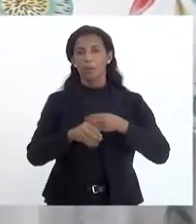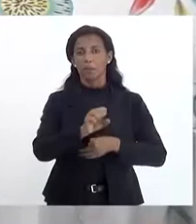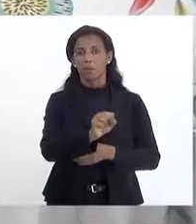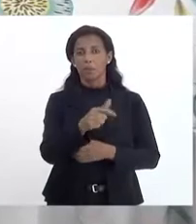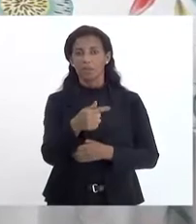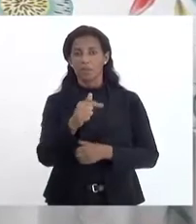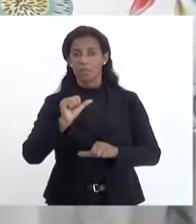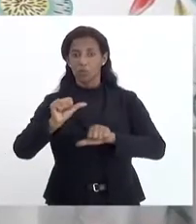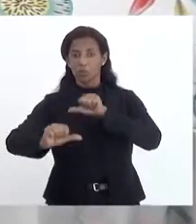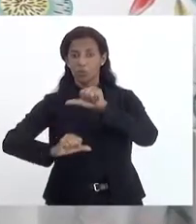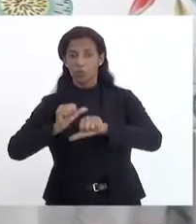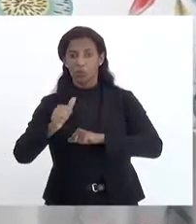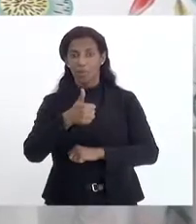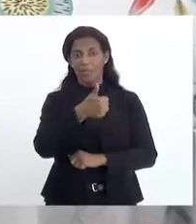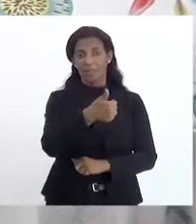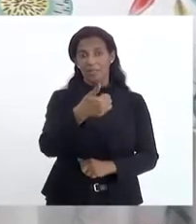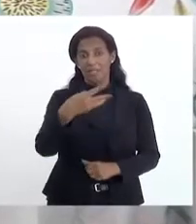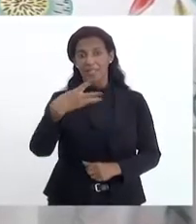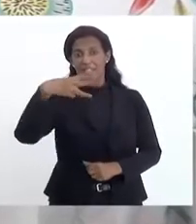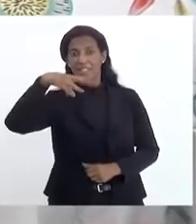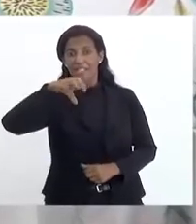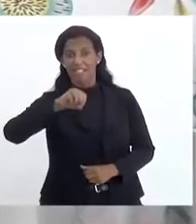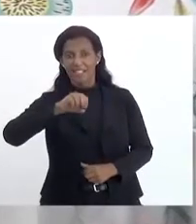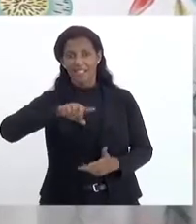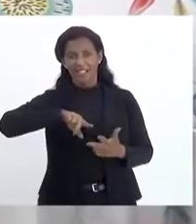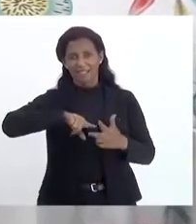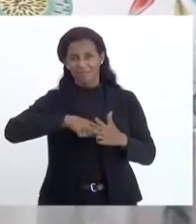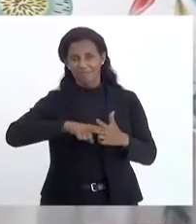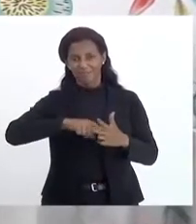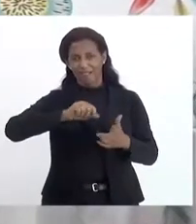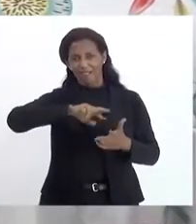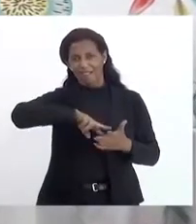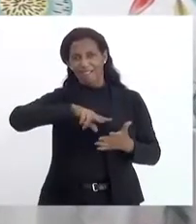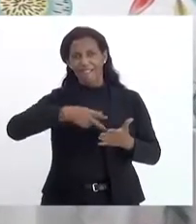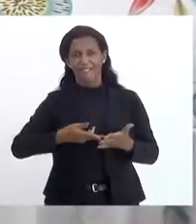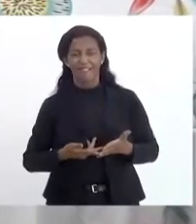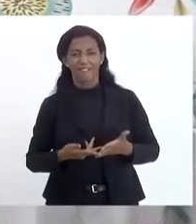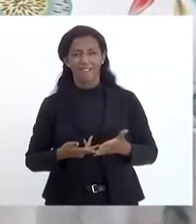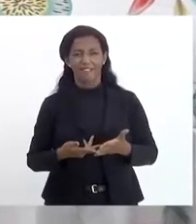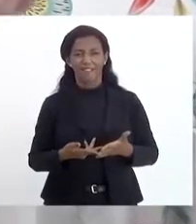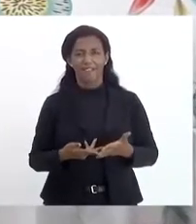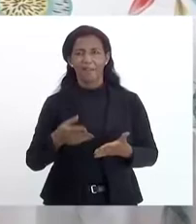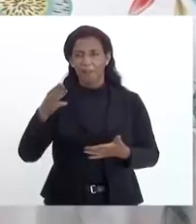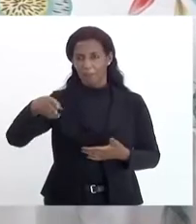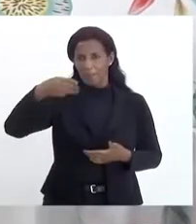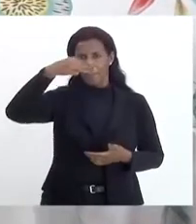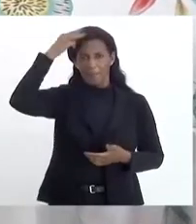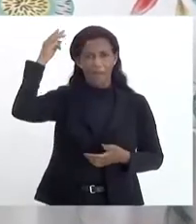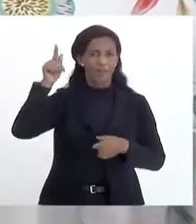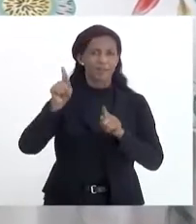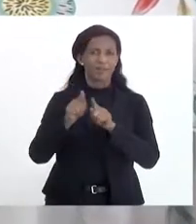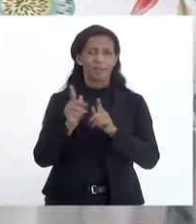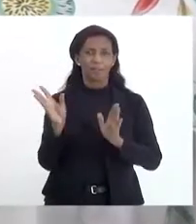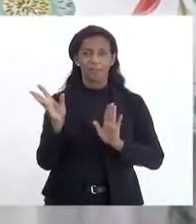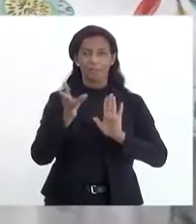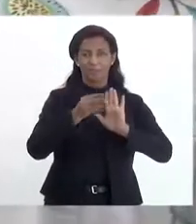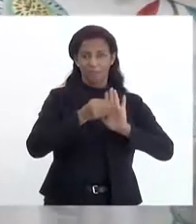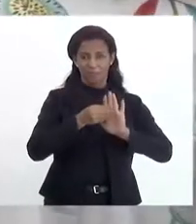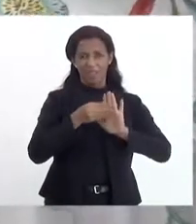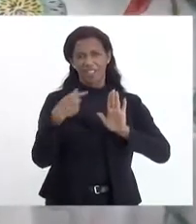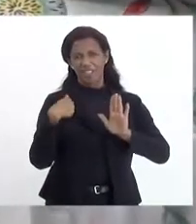que se modifica, é a 130, Mink. A mesma questão o Márcio também havia colocado e eu fiz